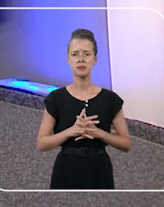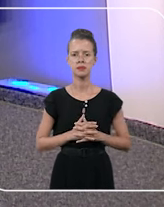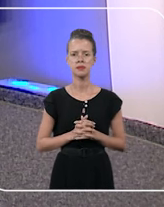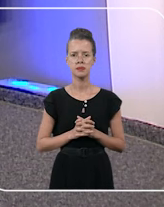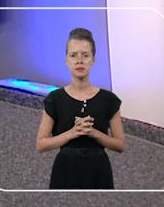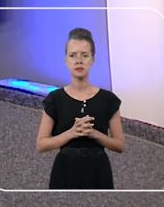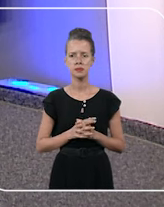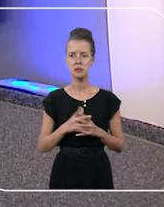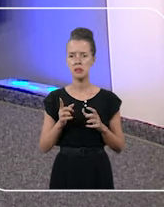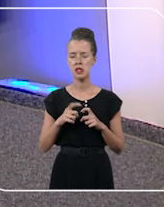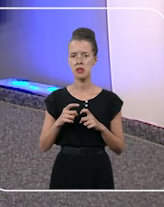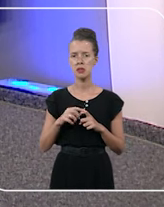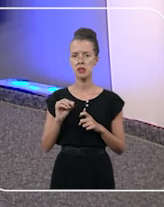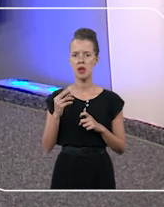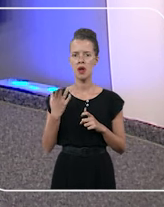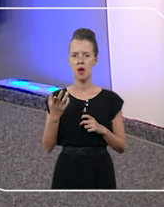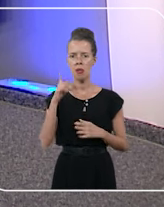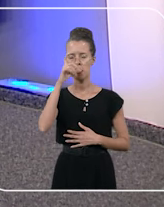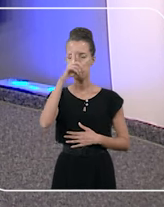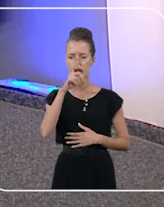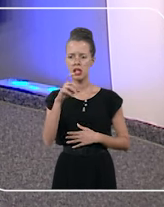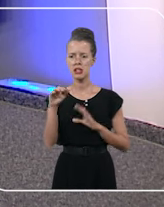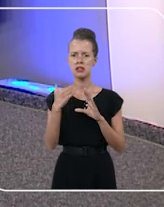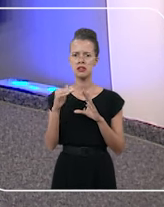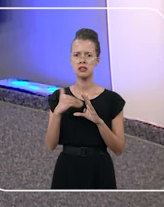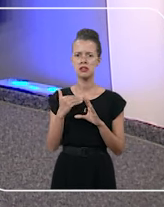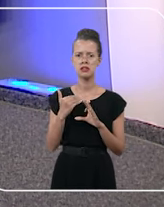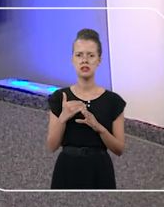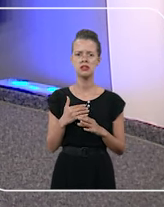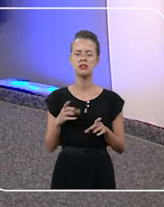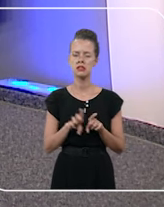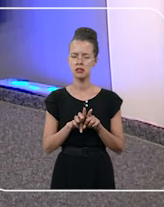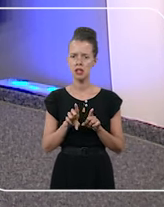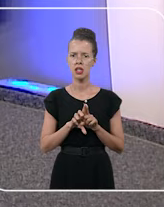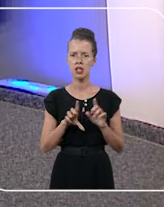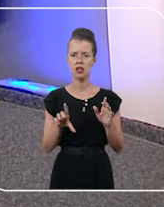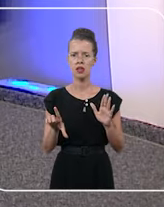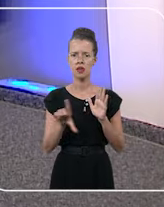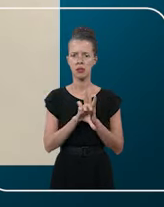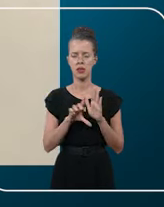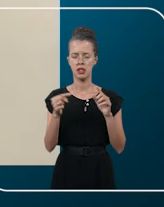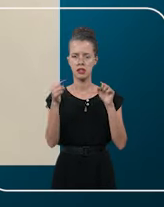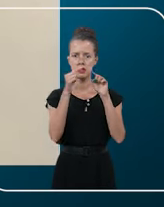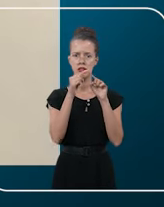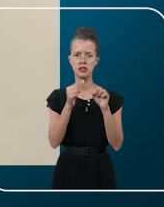da clínica, do médico, e há uma legislação pertinente.